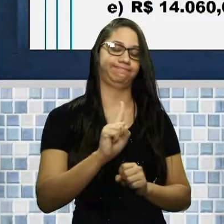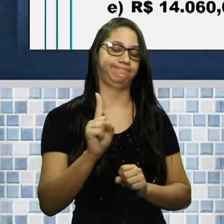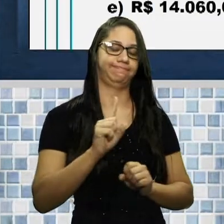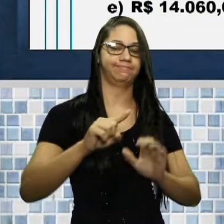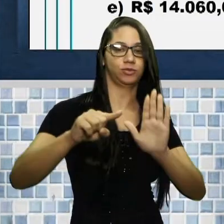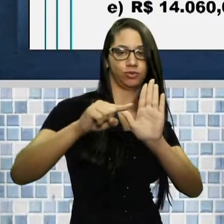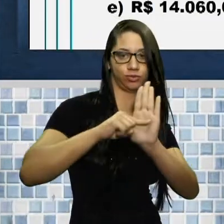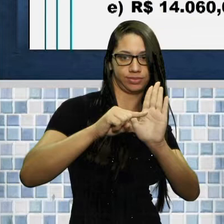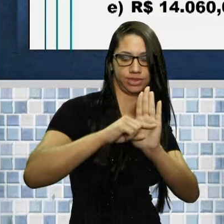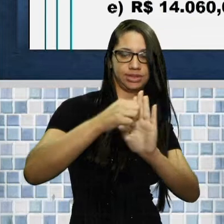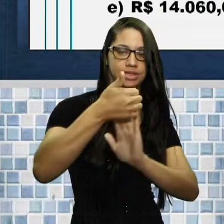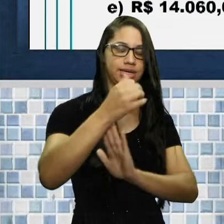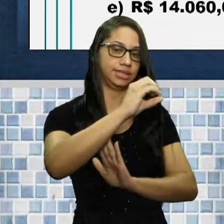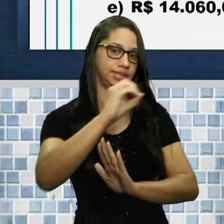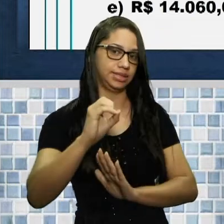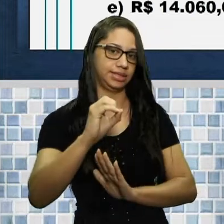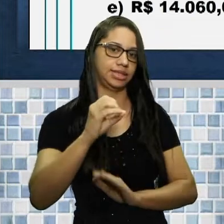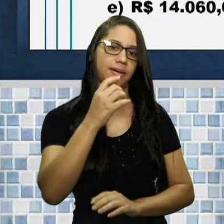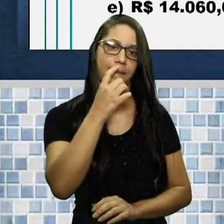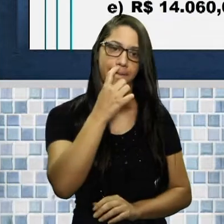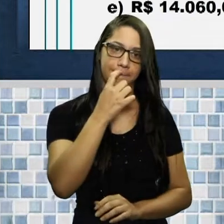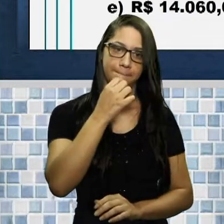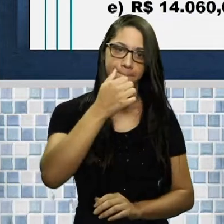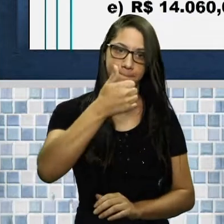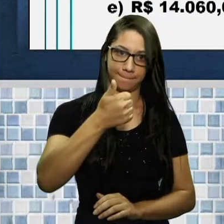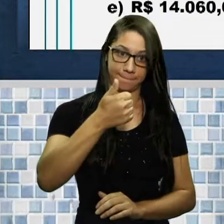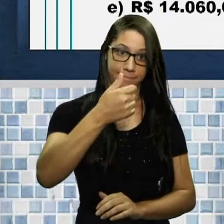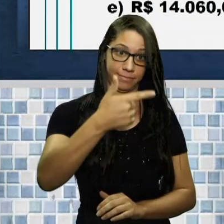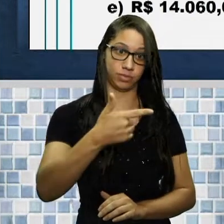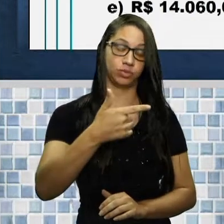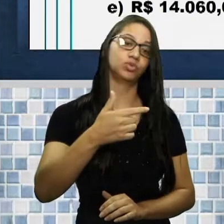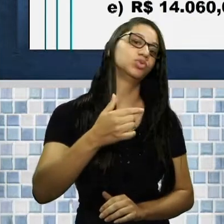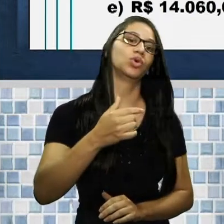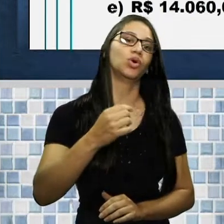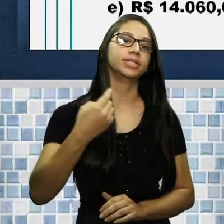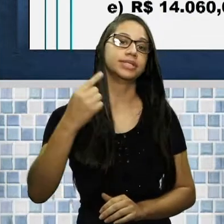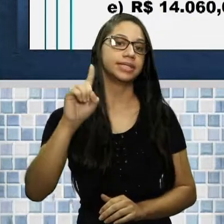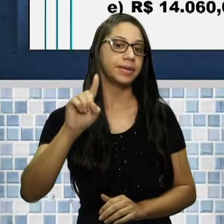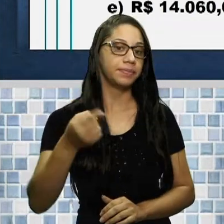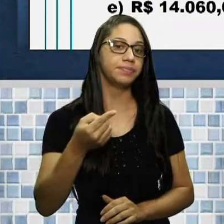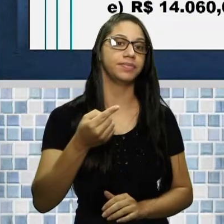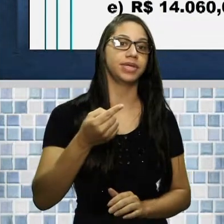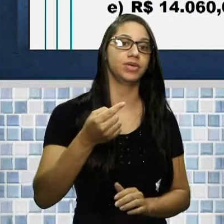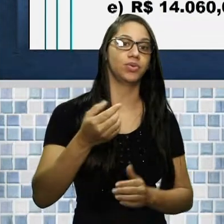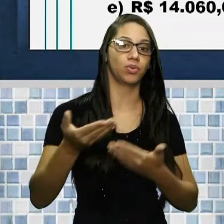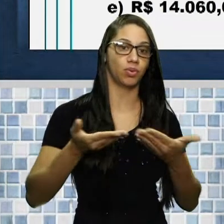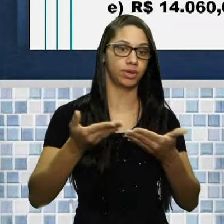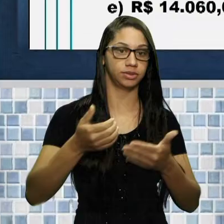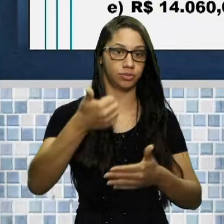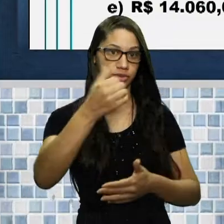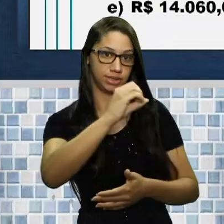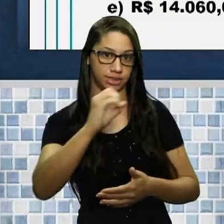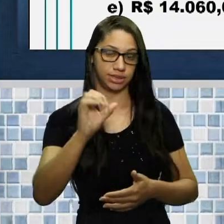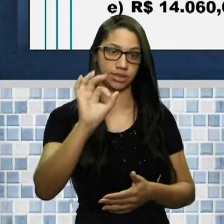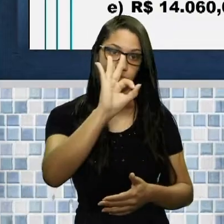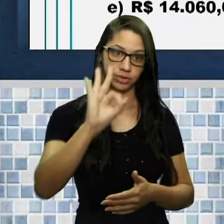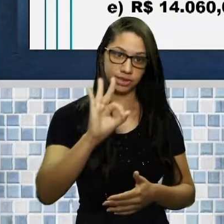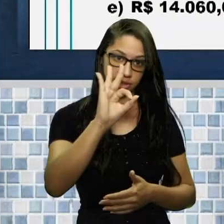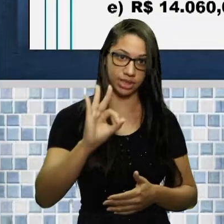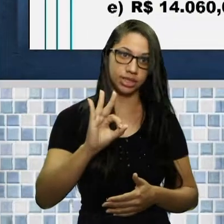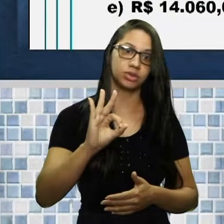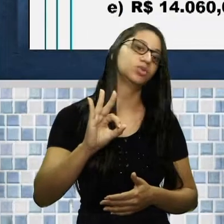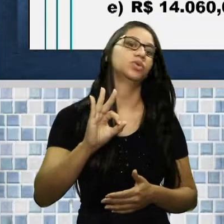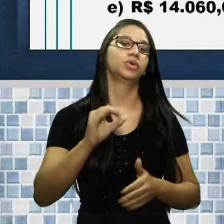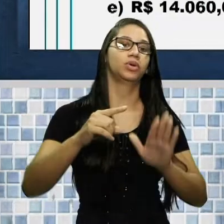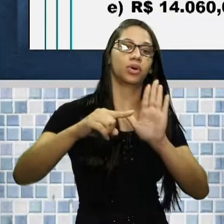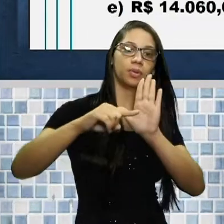de 100. Então, temos ali que 12 mil corresponde a 100%. Então, vou pegar